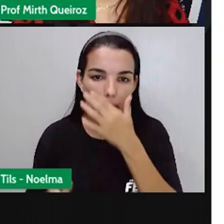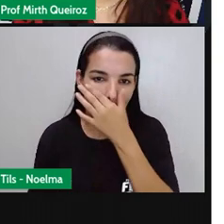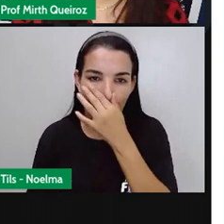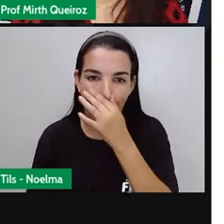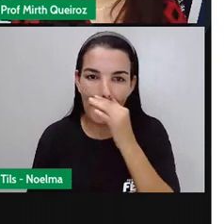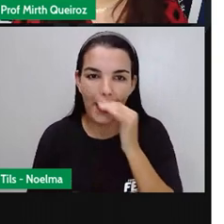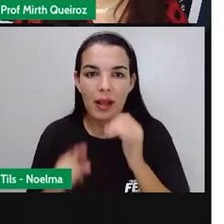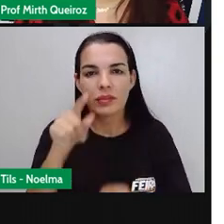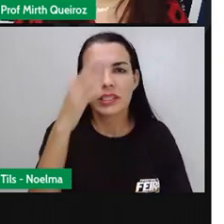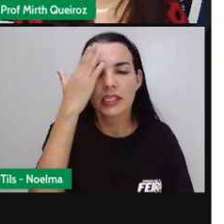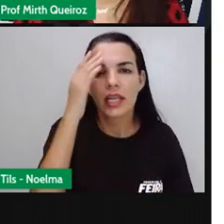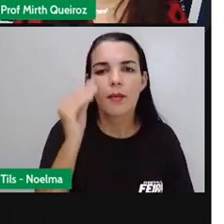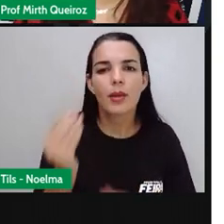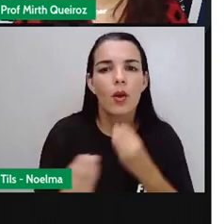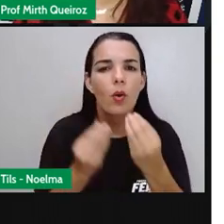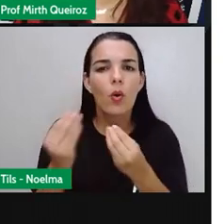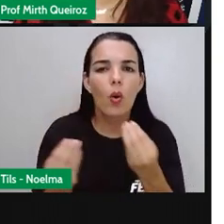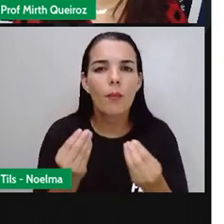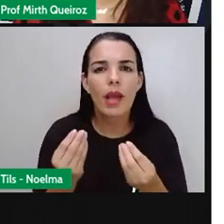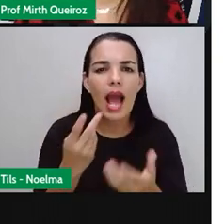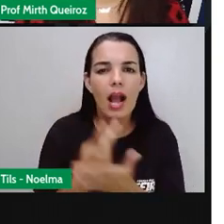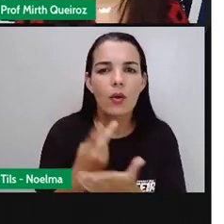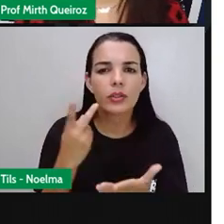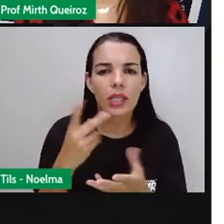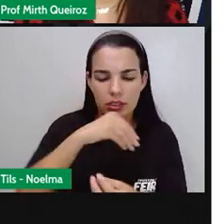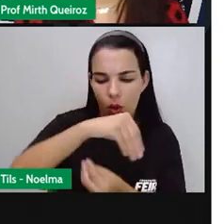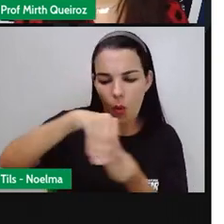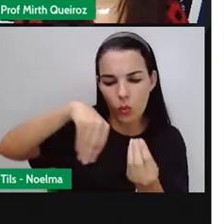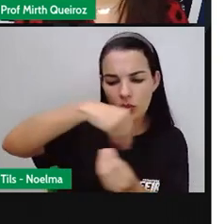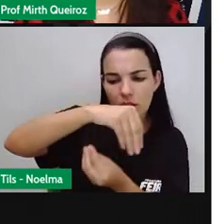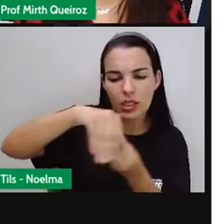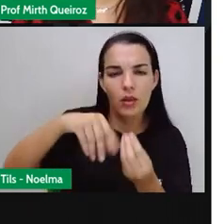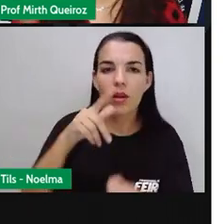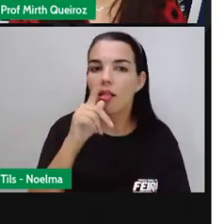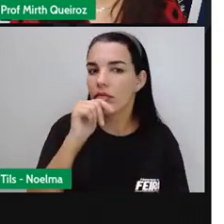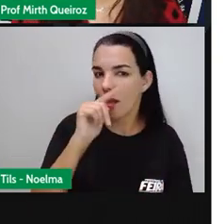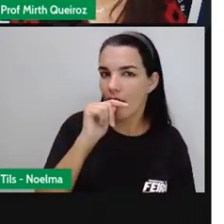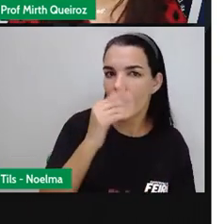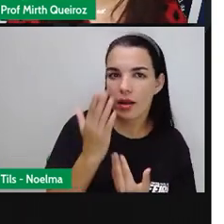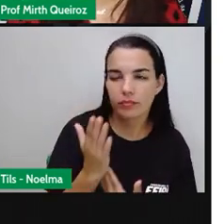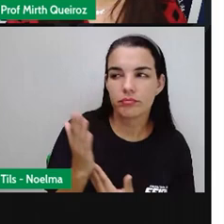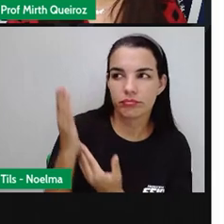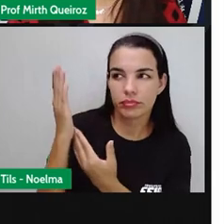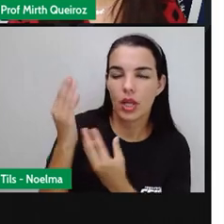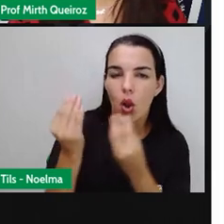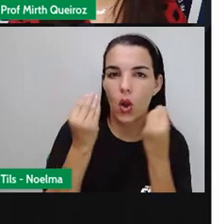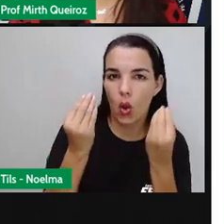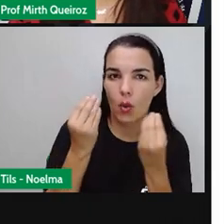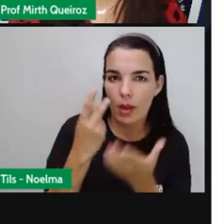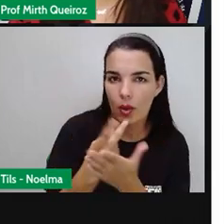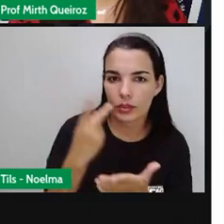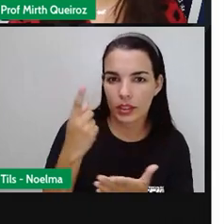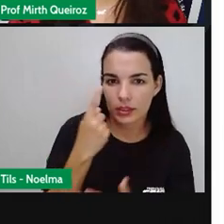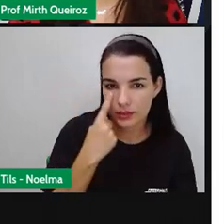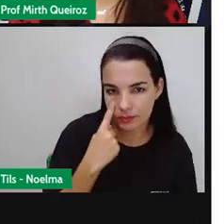Você sabe o que que acontece, né, como é que acontece aí o ciclo da água? Vamos ver agora como é que acontece?